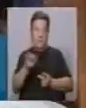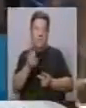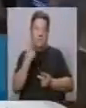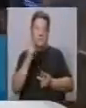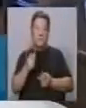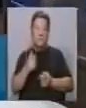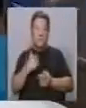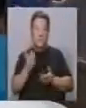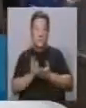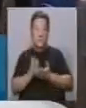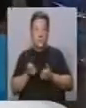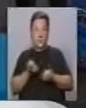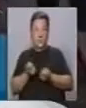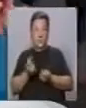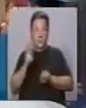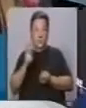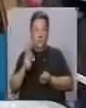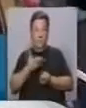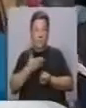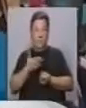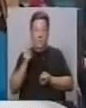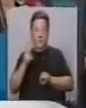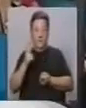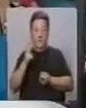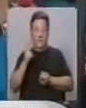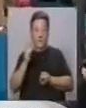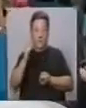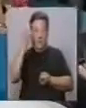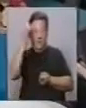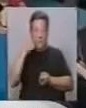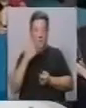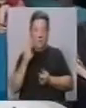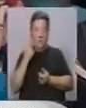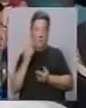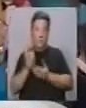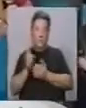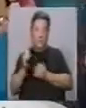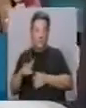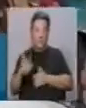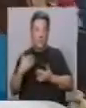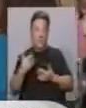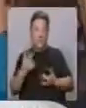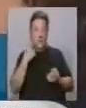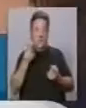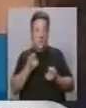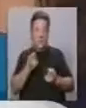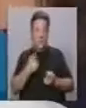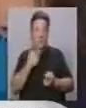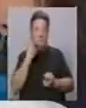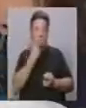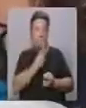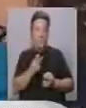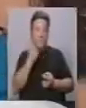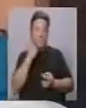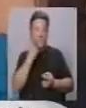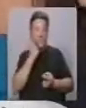Nós estudamos gestão na UTAD em Vila Real e somos finalistas do curso. E bem à procura? De ver, conhecer